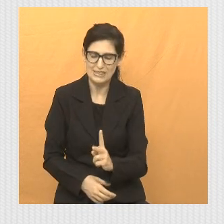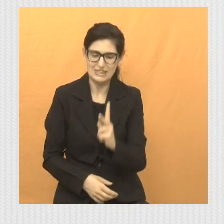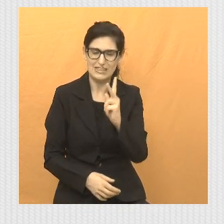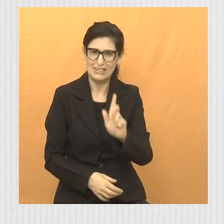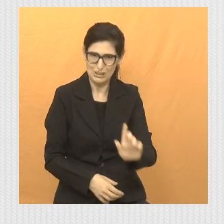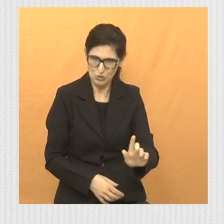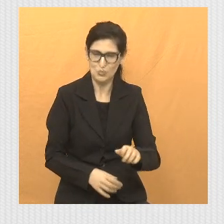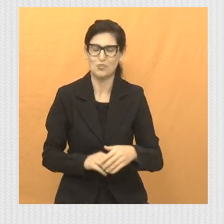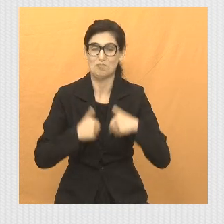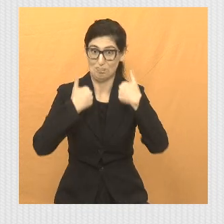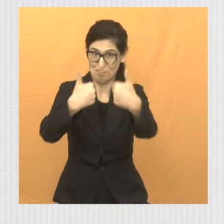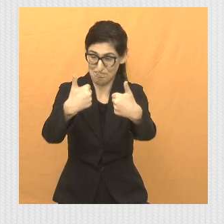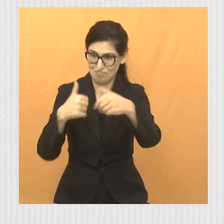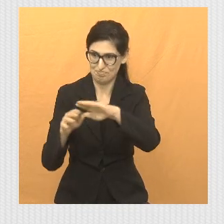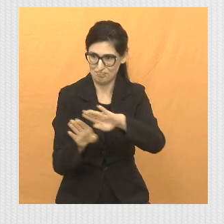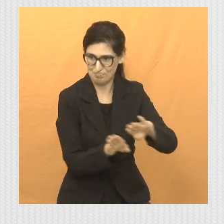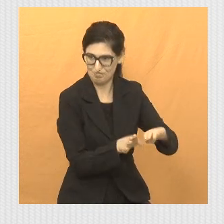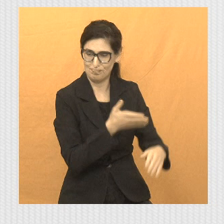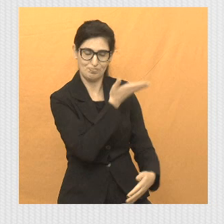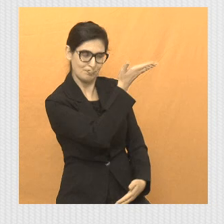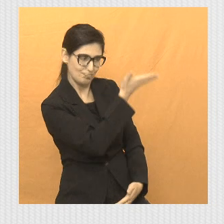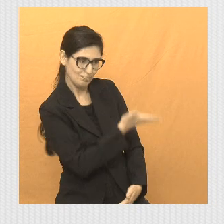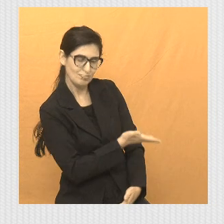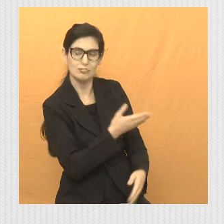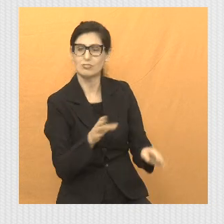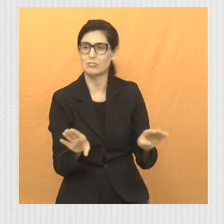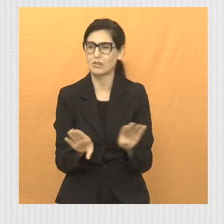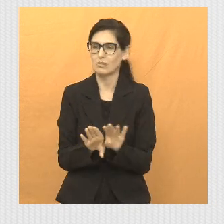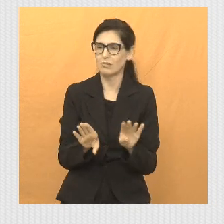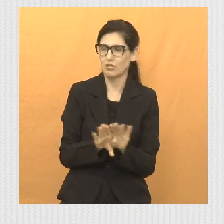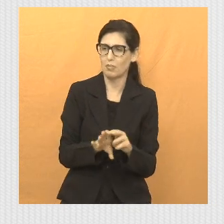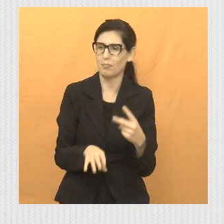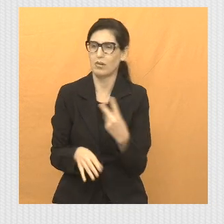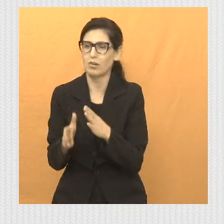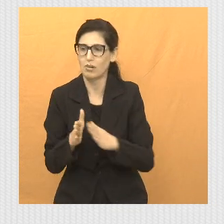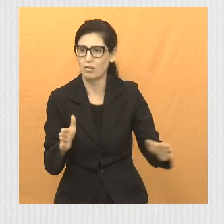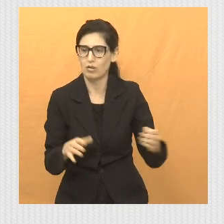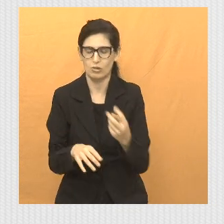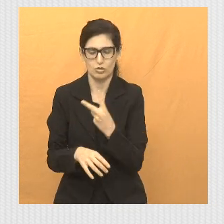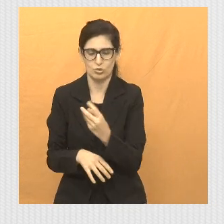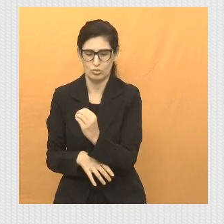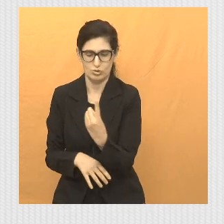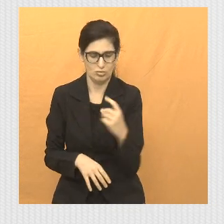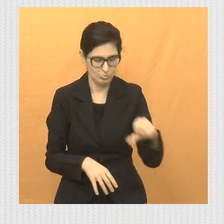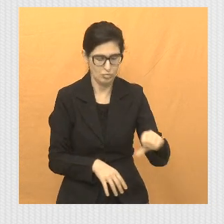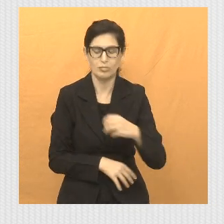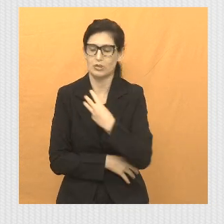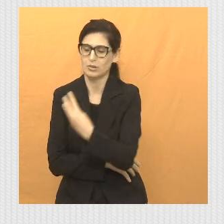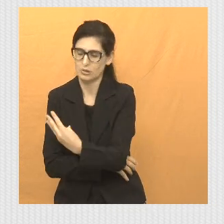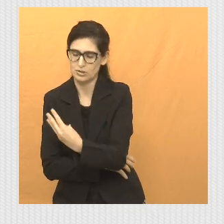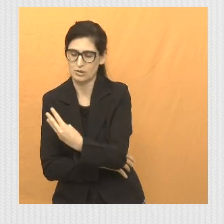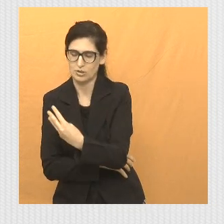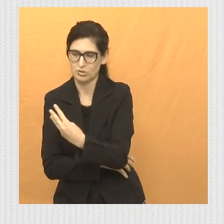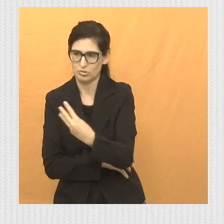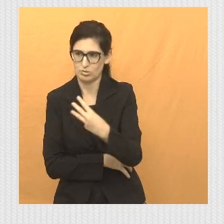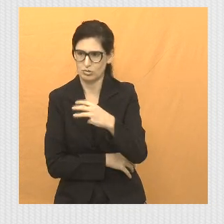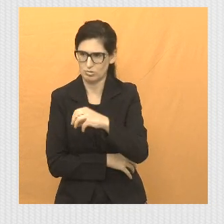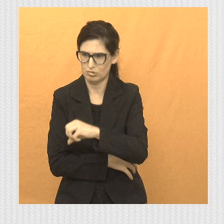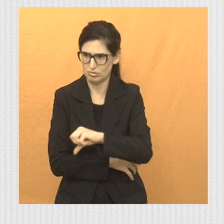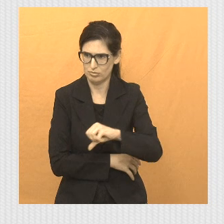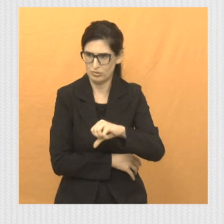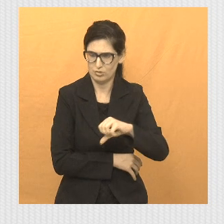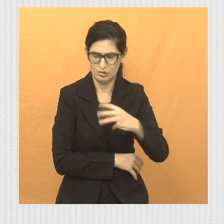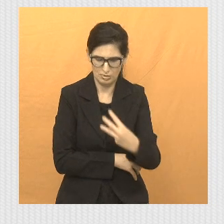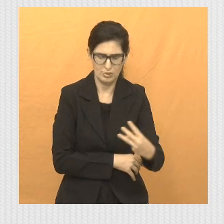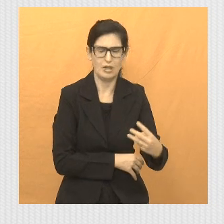No primeiro quadrimestre de 2019, tivemos 393 óbitos no